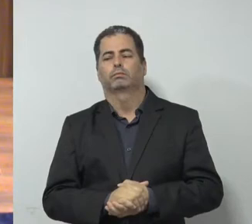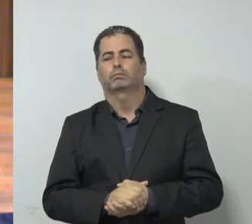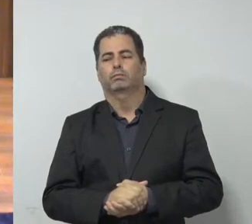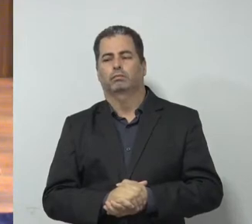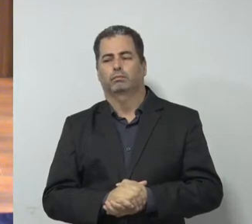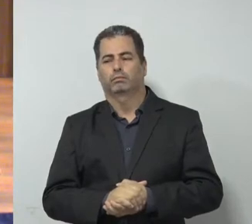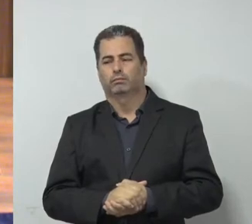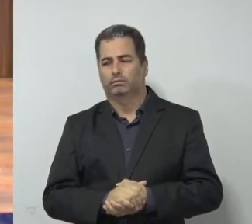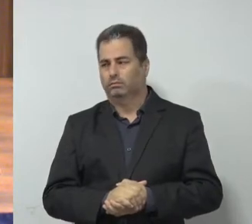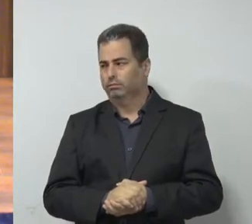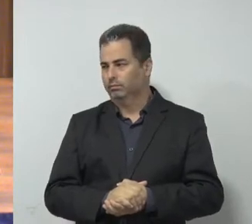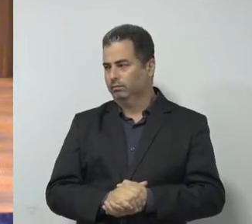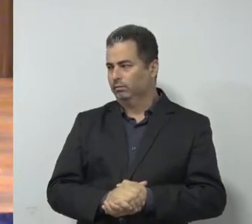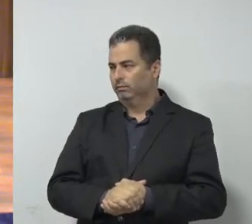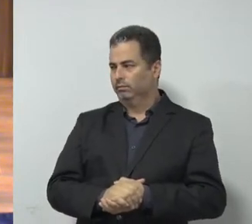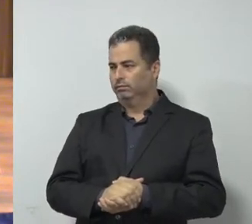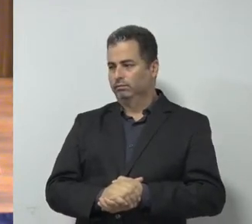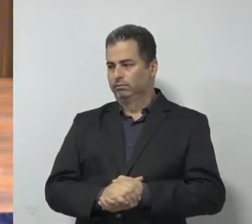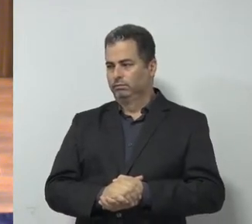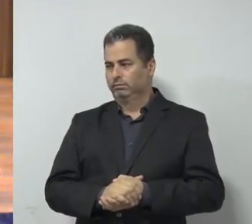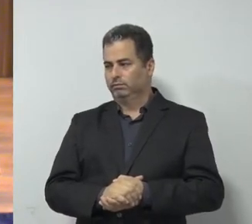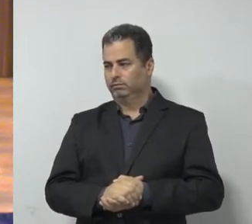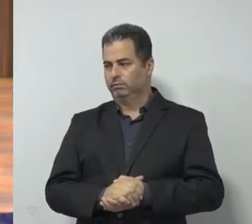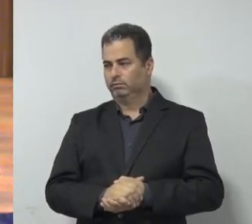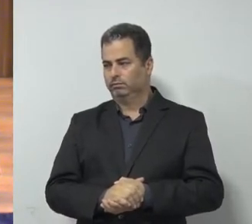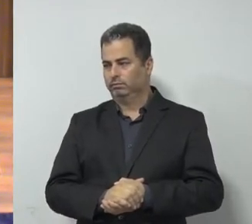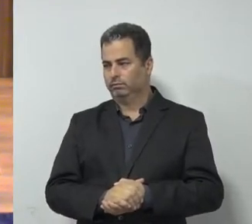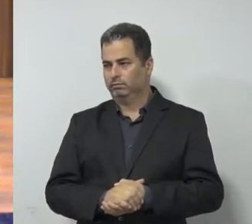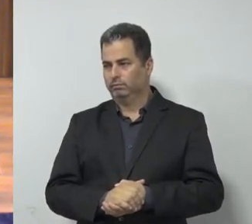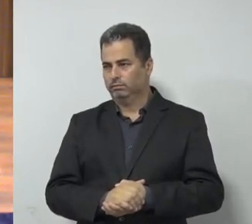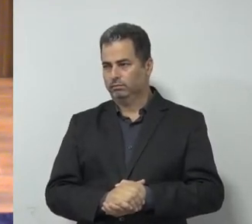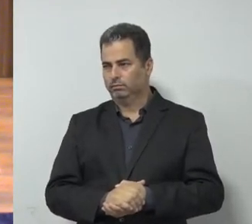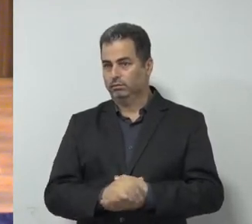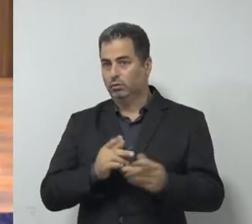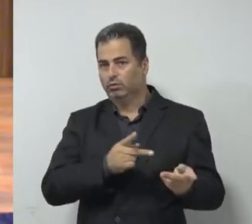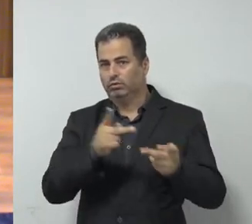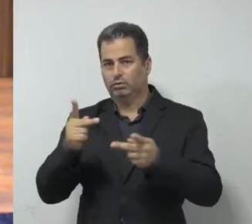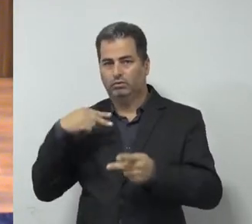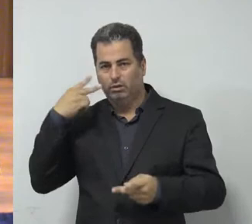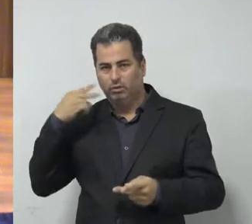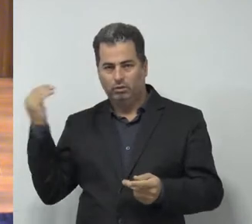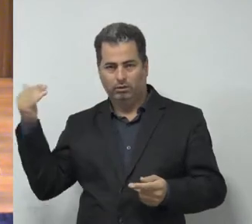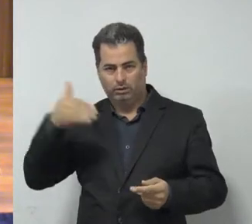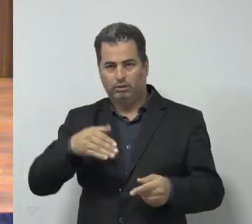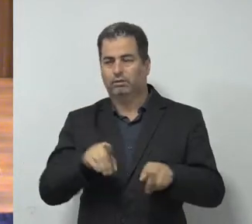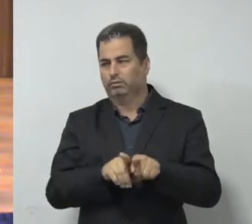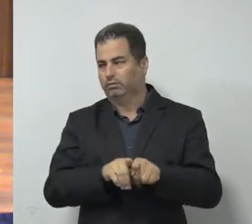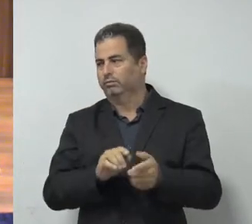Convido os vereadores para subir aqui em cima também.